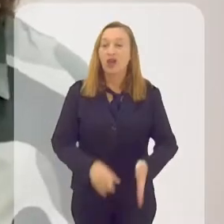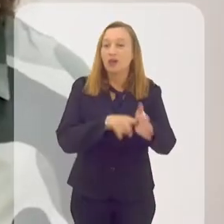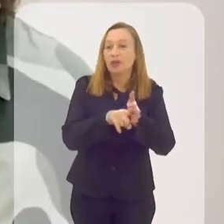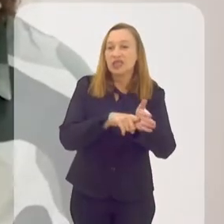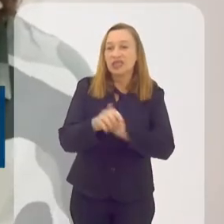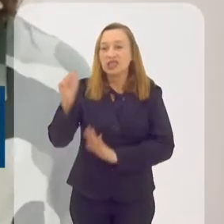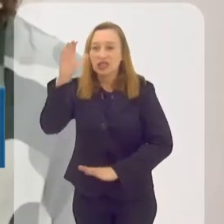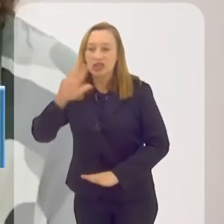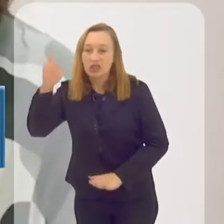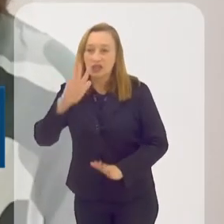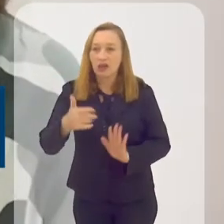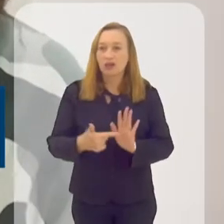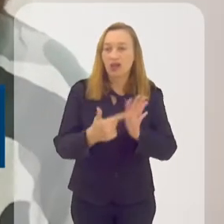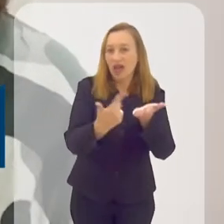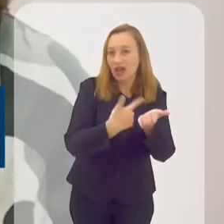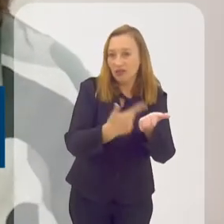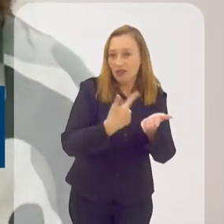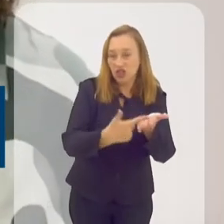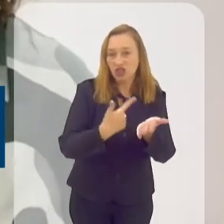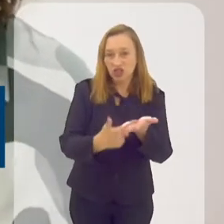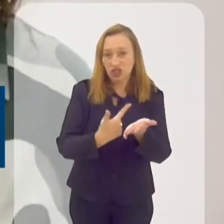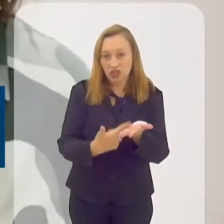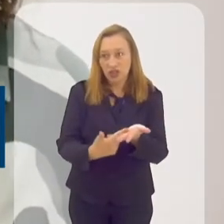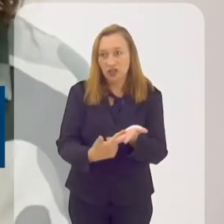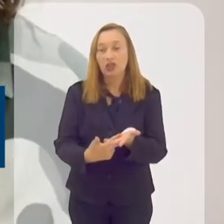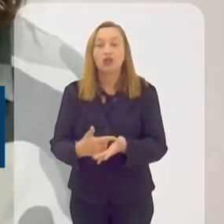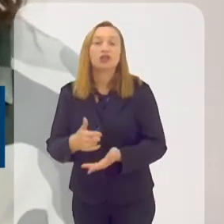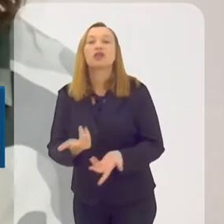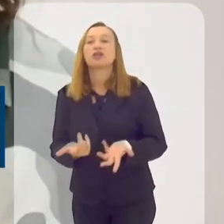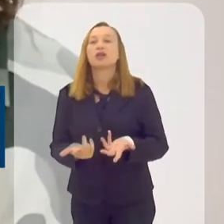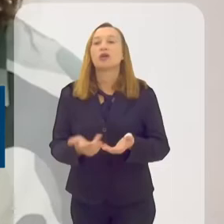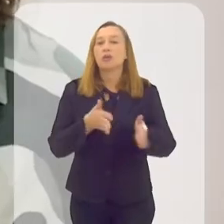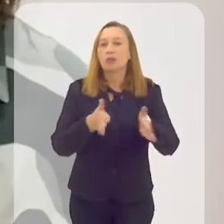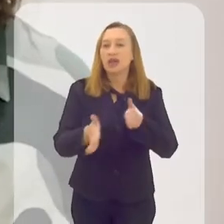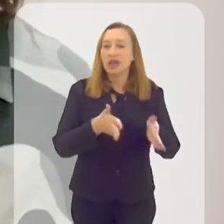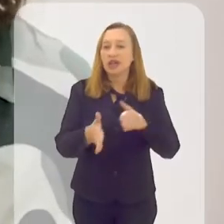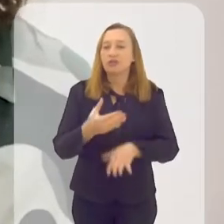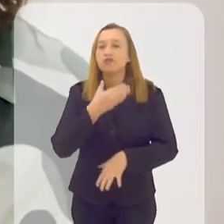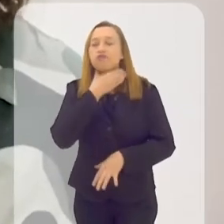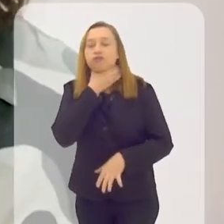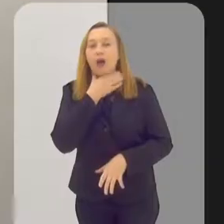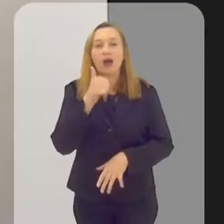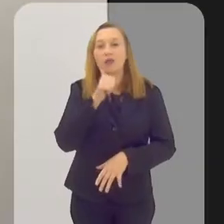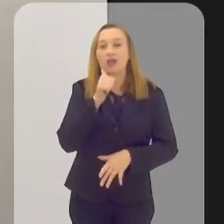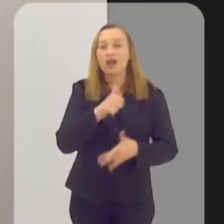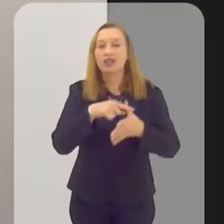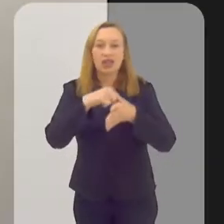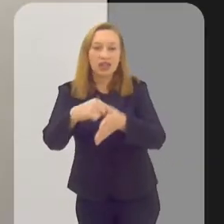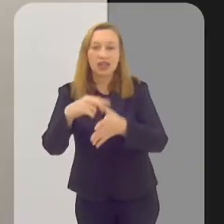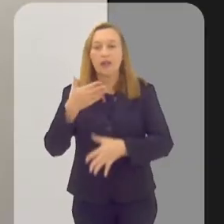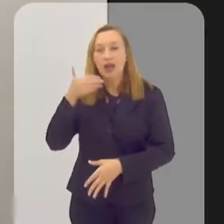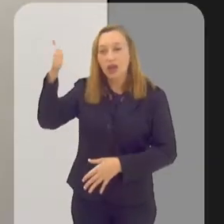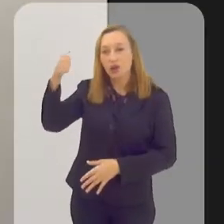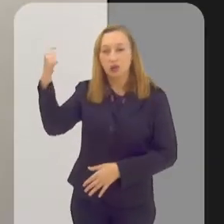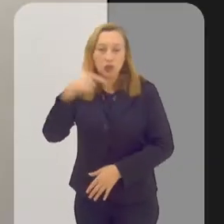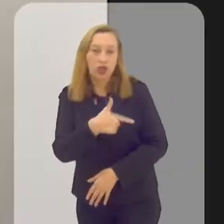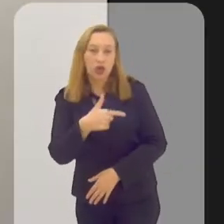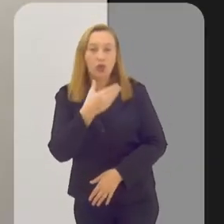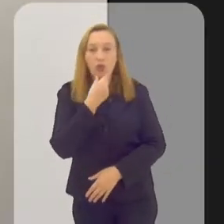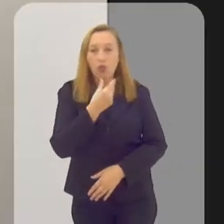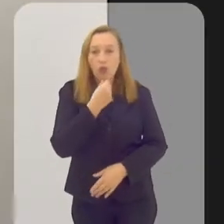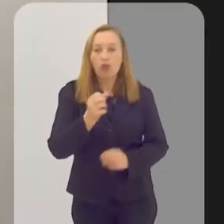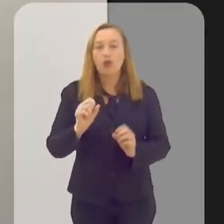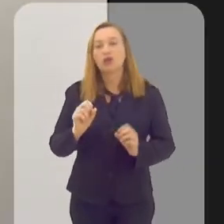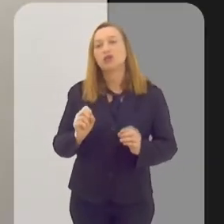Pesquisa internacional publicada na revista Harvard Business Review mostrou que durante períodos de crise as mulheres são líderes melhores que os